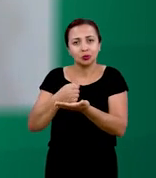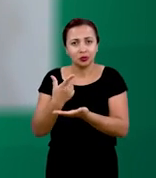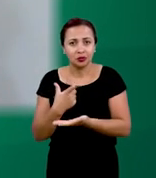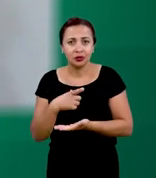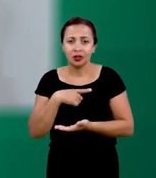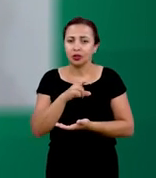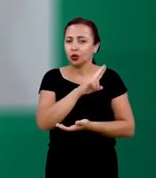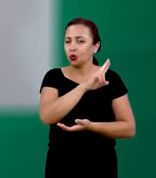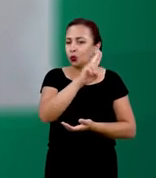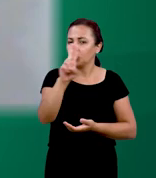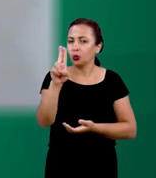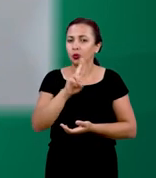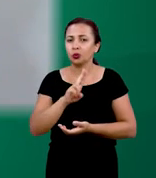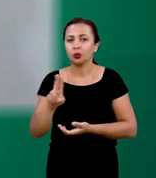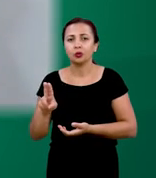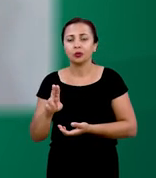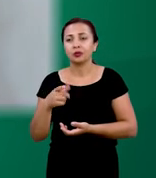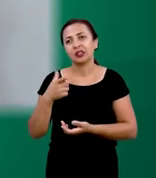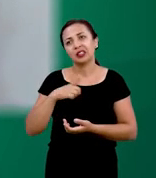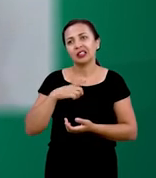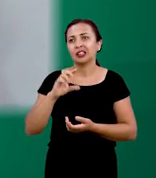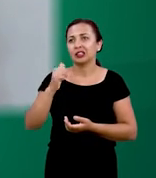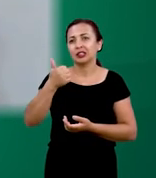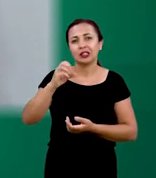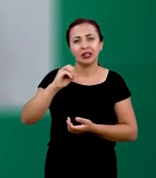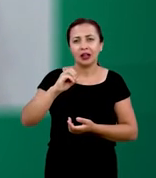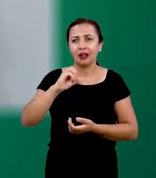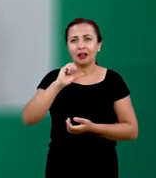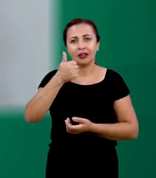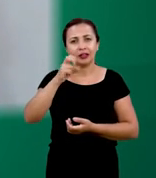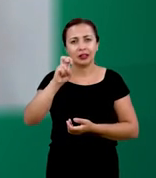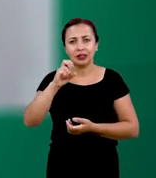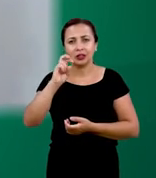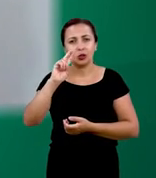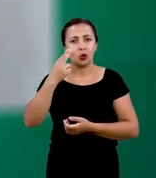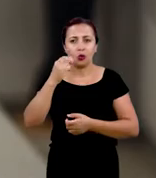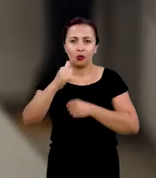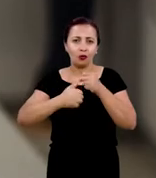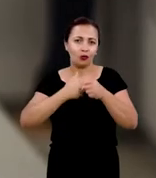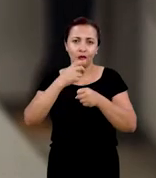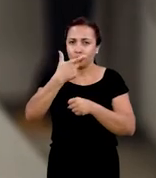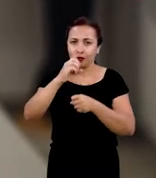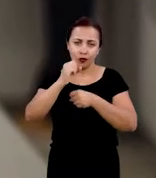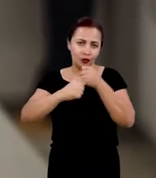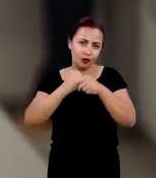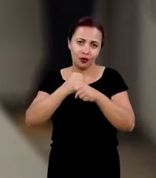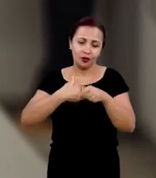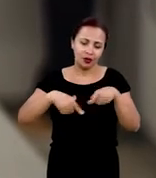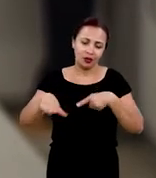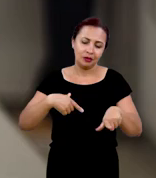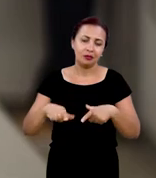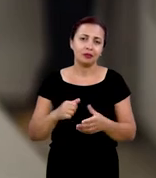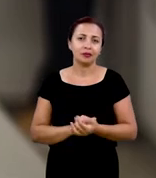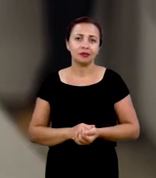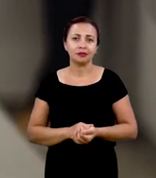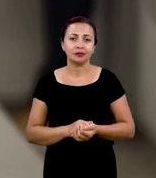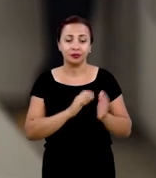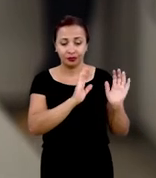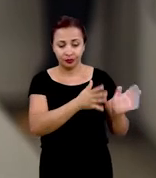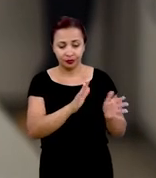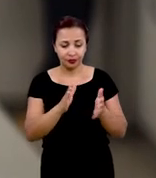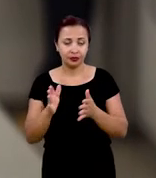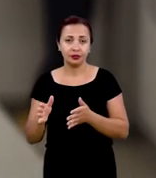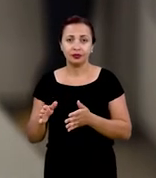longos, de 10 a 15, 20 anos de trabalho. A etapa principal